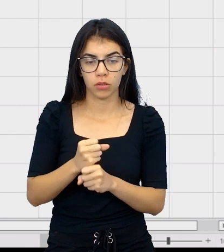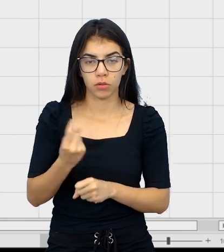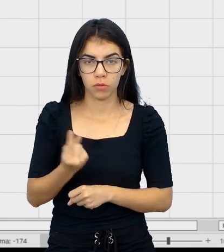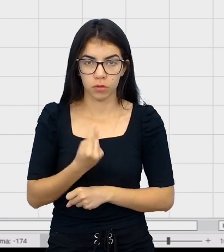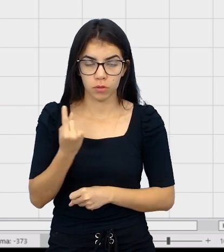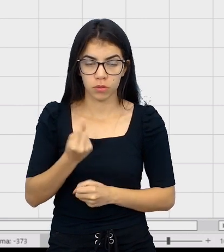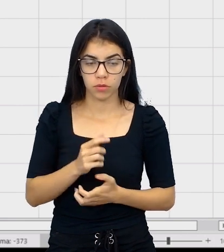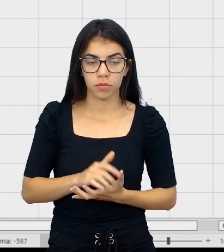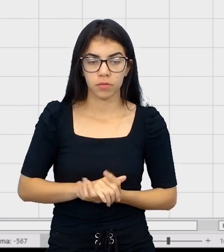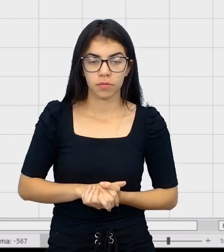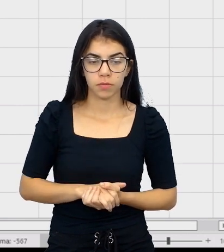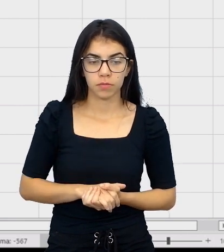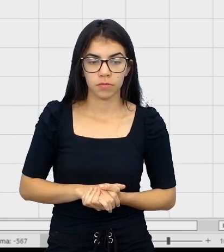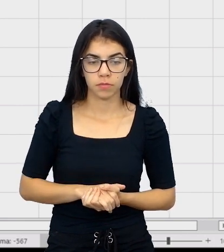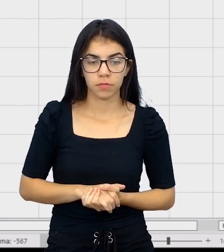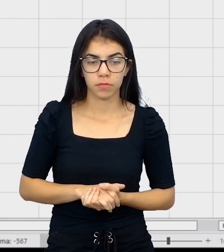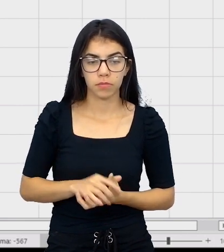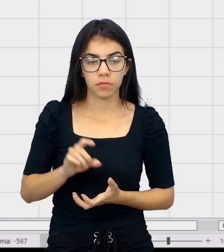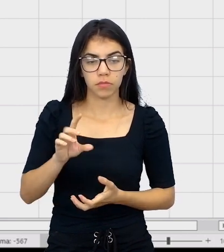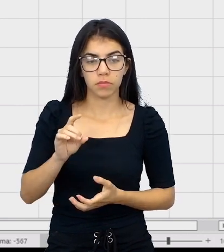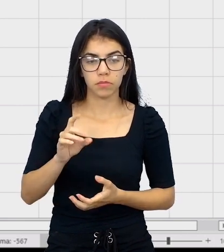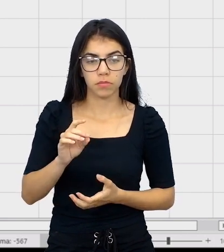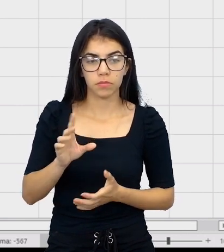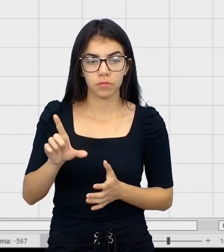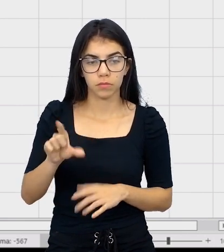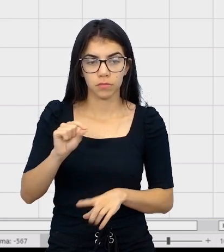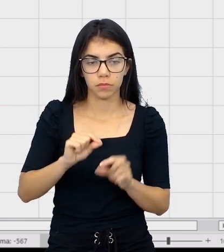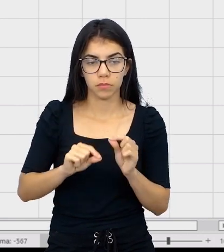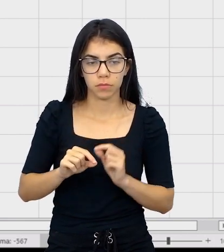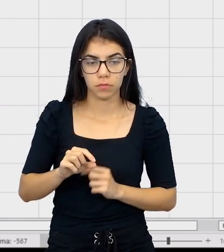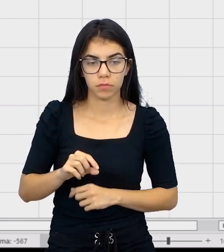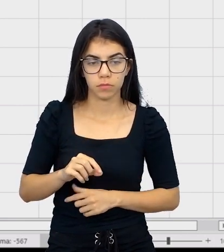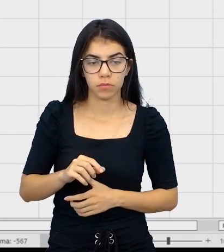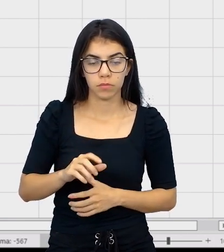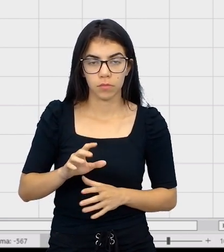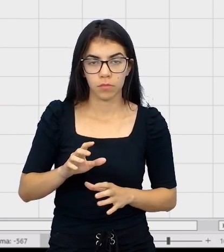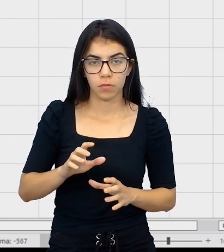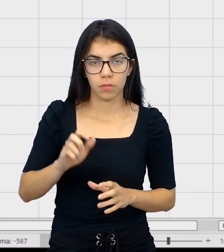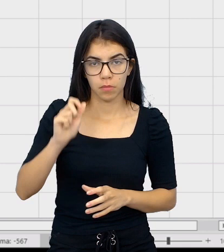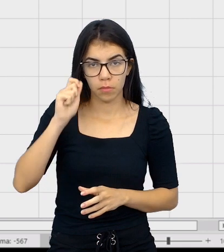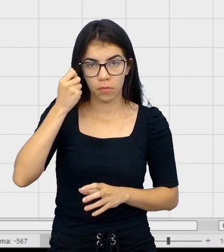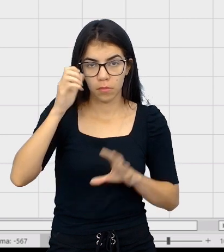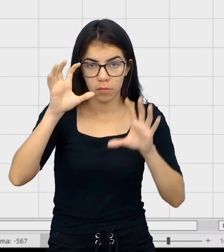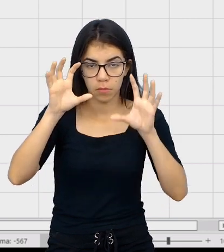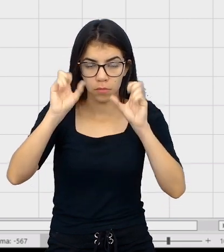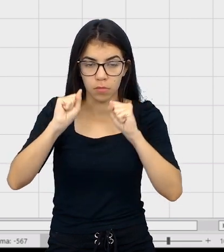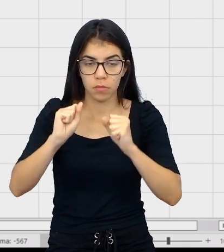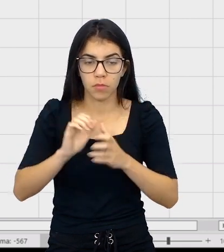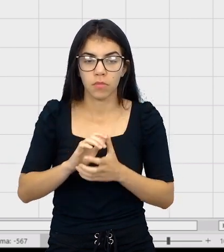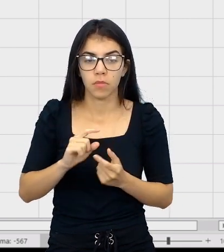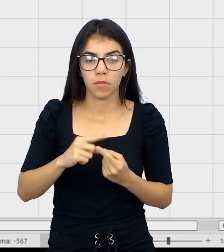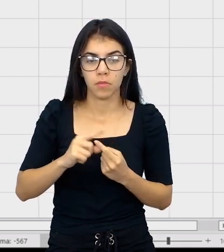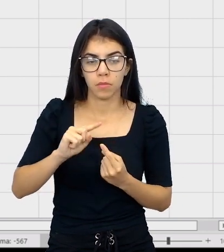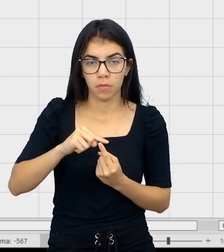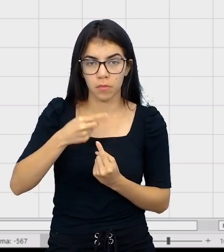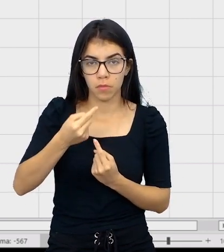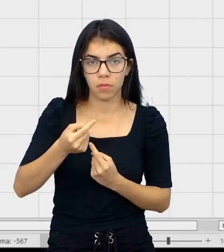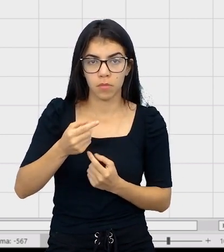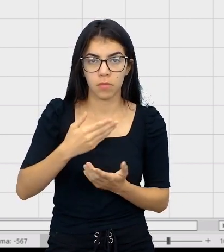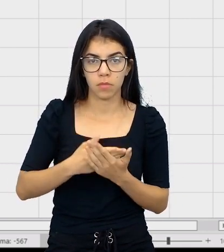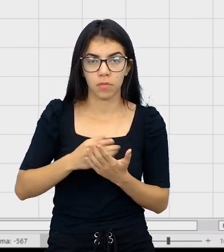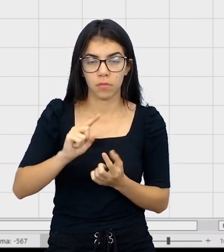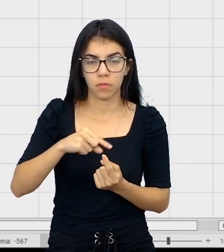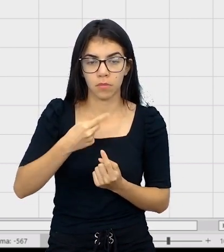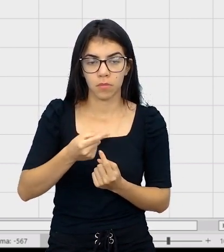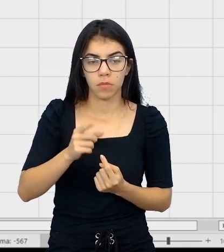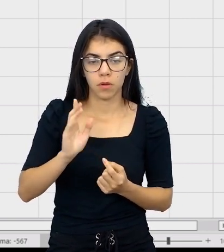bom? Você é Vou inteligente, deixar isso aqui, ó, hein? selecionado, Oh, vou que pôr legal. negrito. Gostou? Oh. Por que eu tô fazendo autossoma? Que eu vou usar na próxima aula, né? certo.